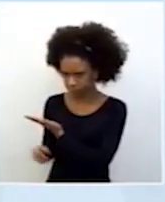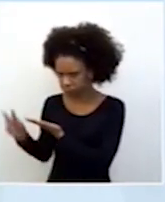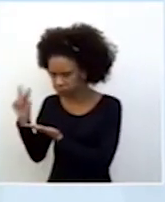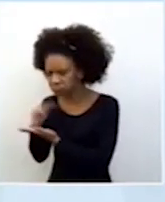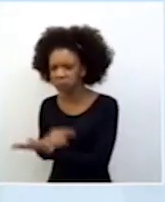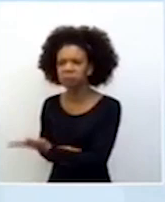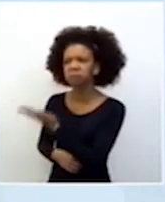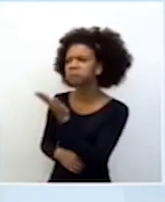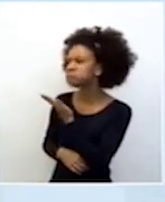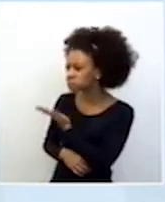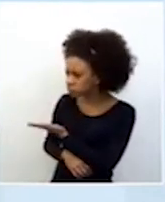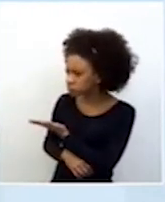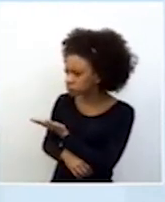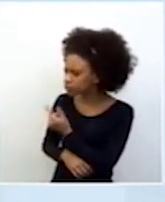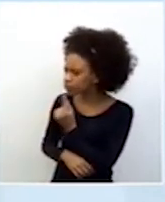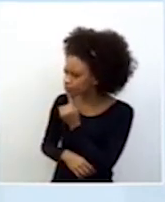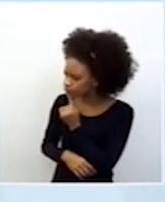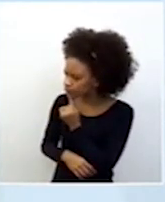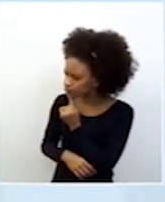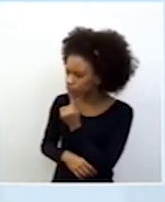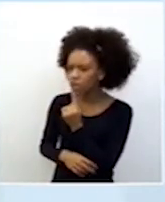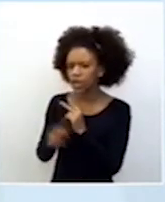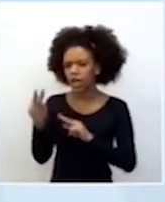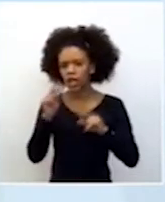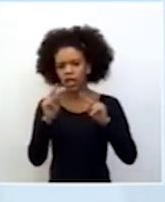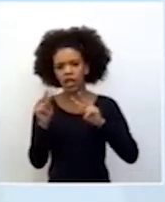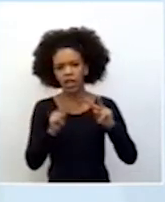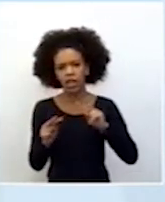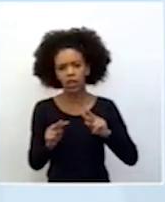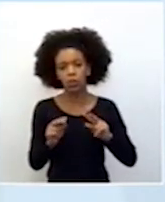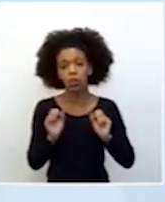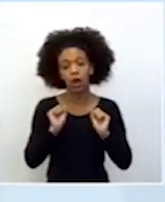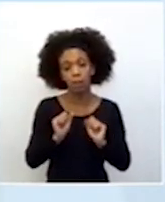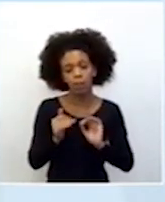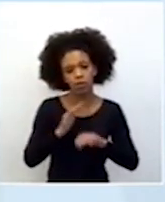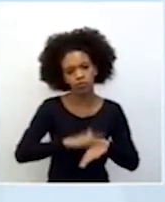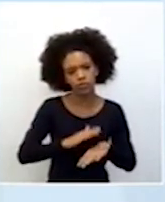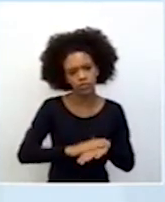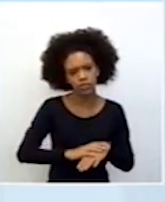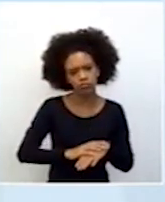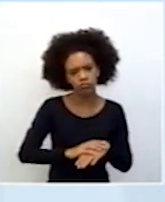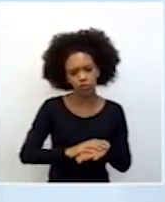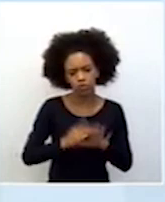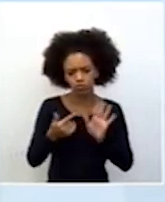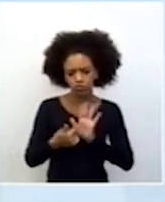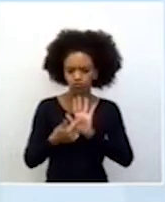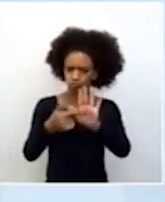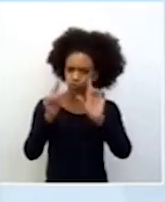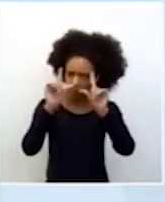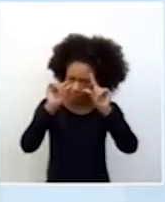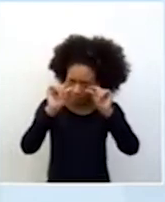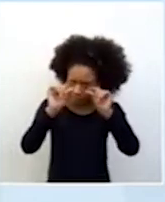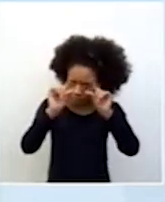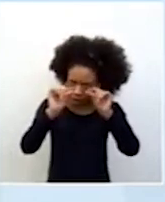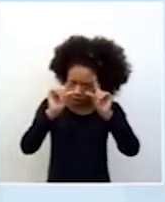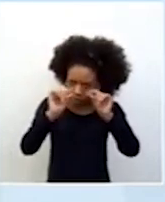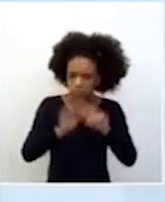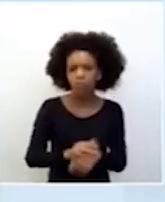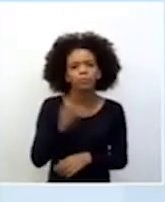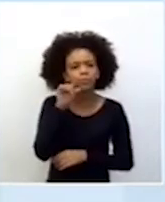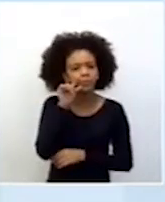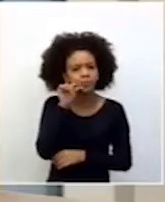leitura podemos fazer dessa situação diante dos pássaros? A pergunta quer que